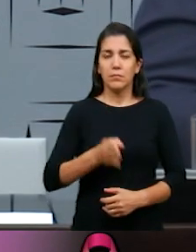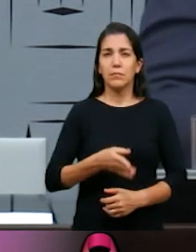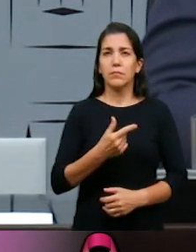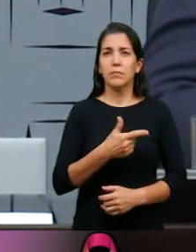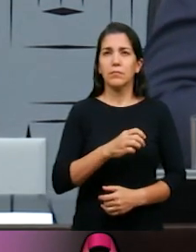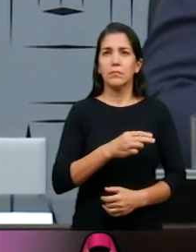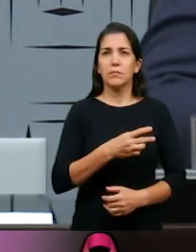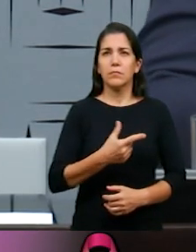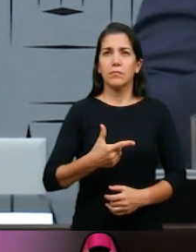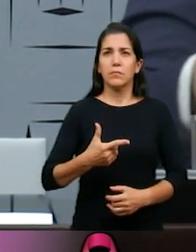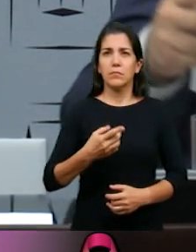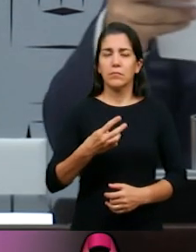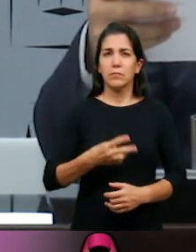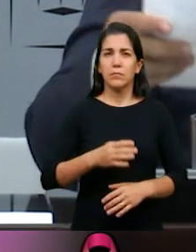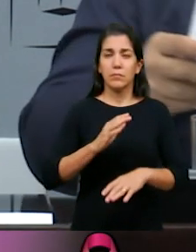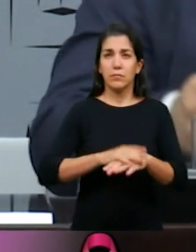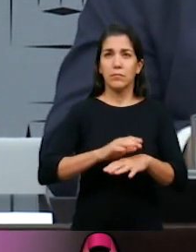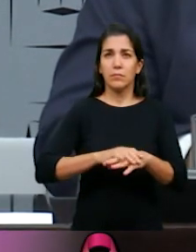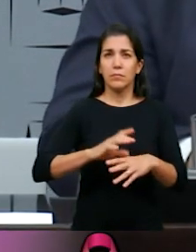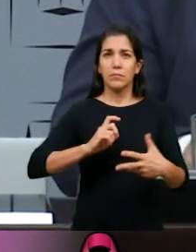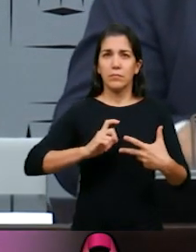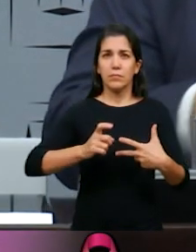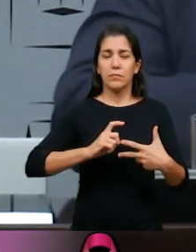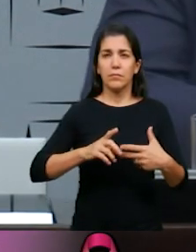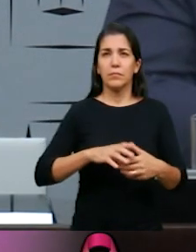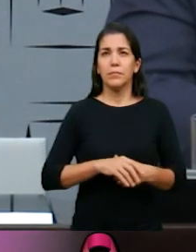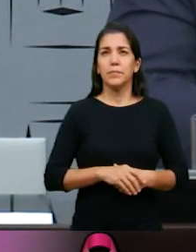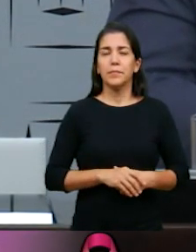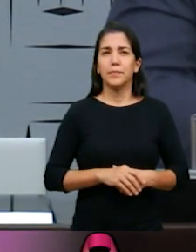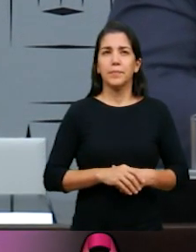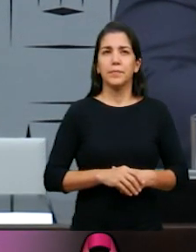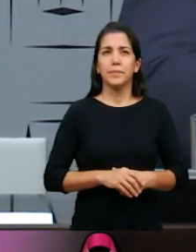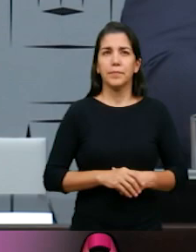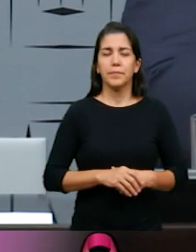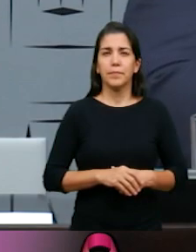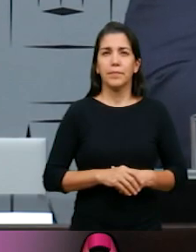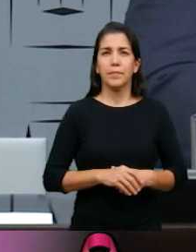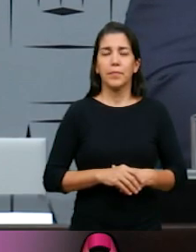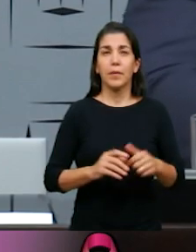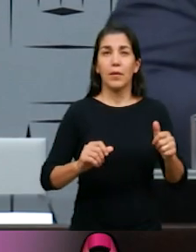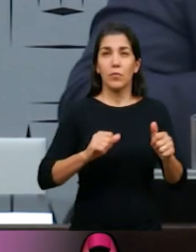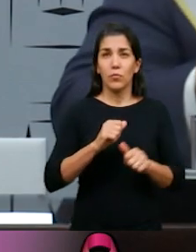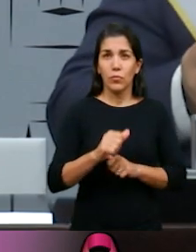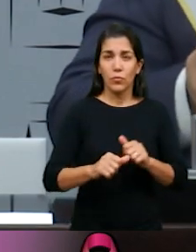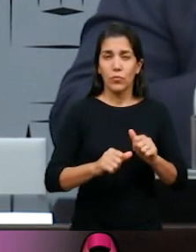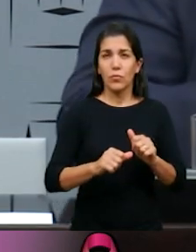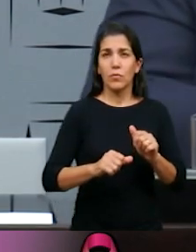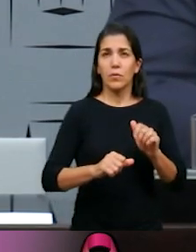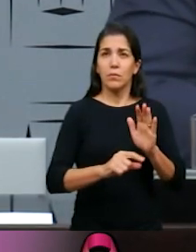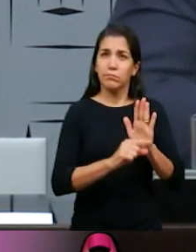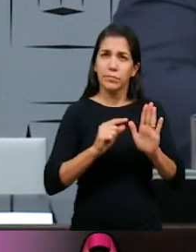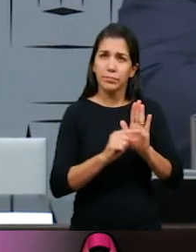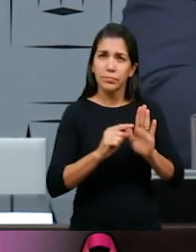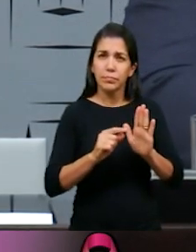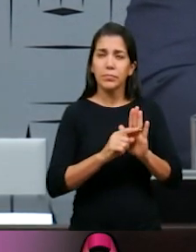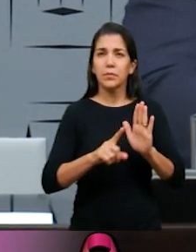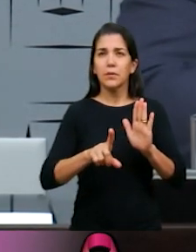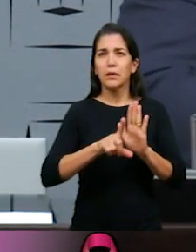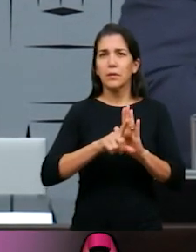2023, de autoria do Executivo Municipal. Altera dispositivos da lei complementar